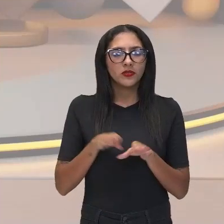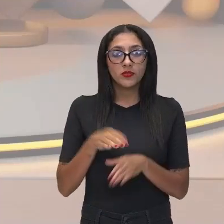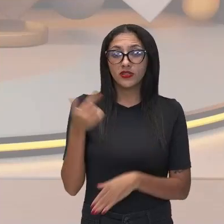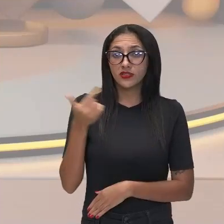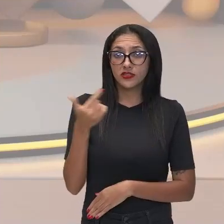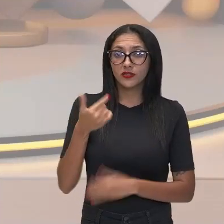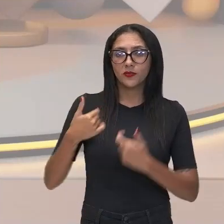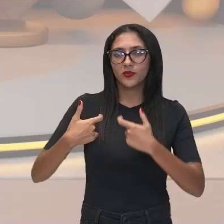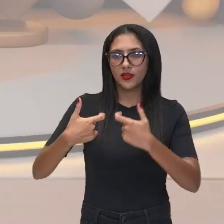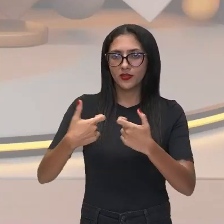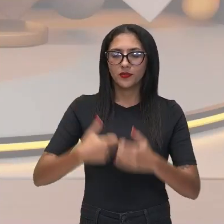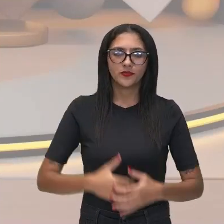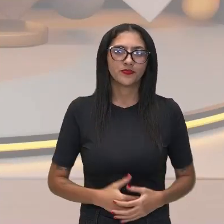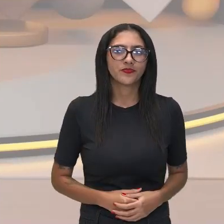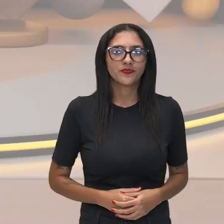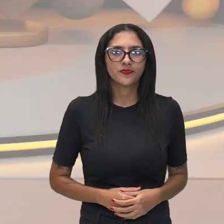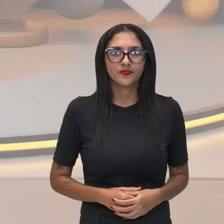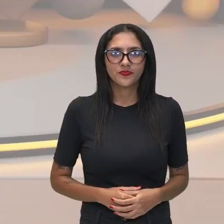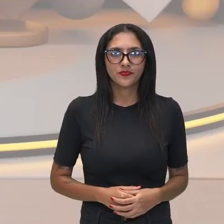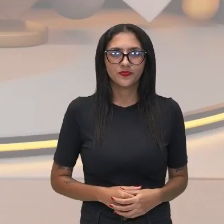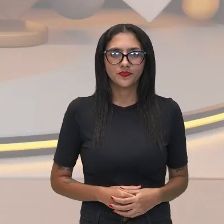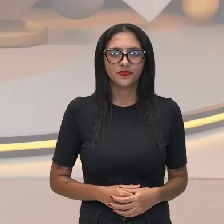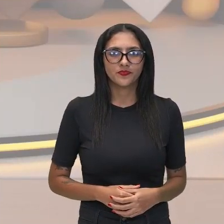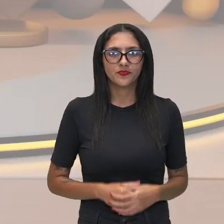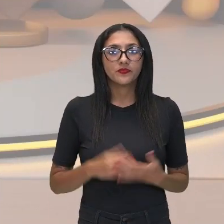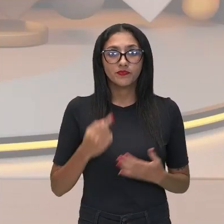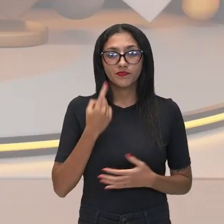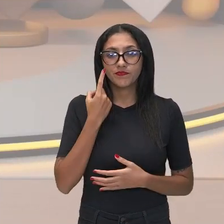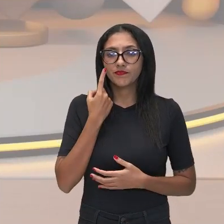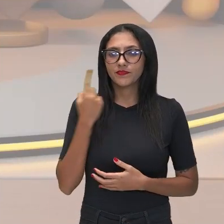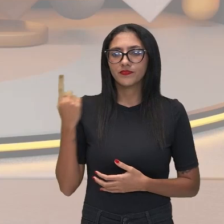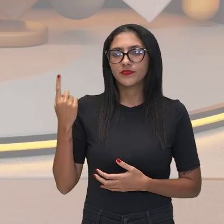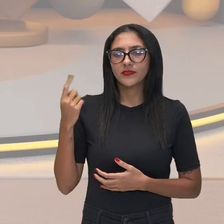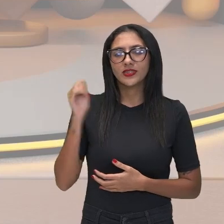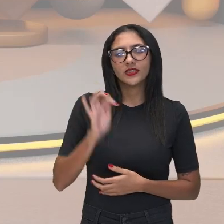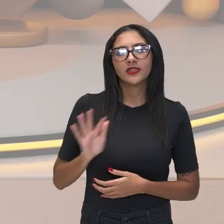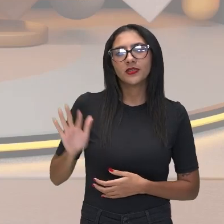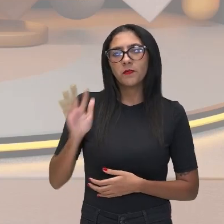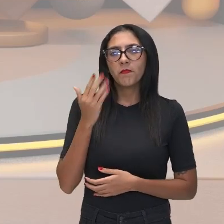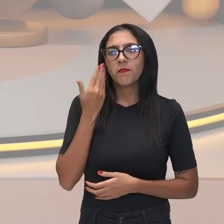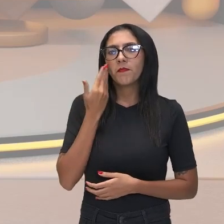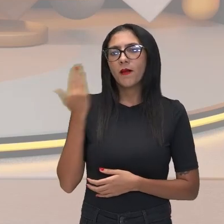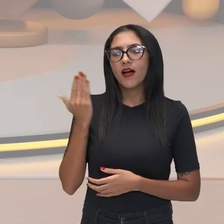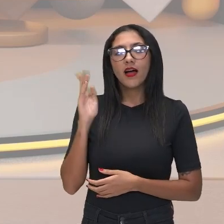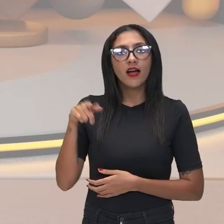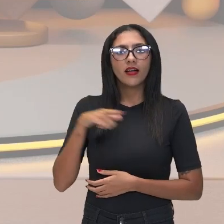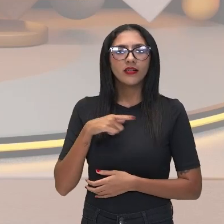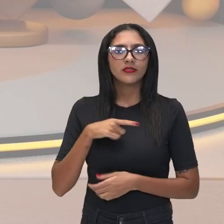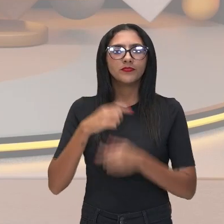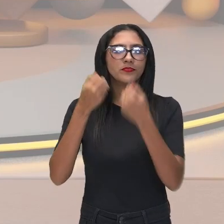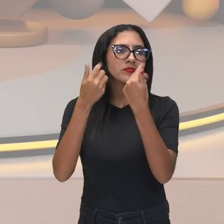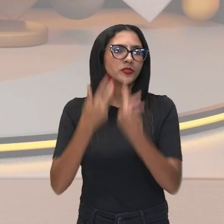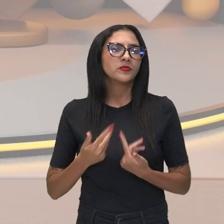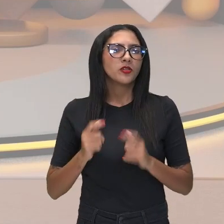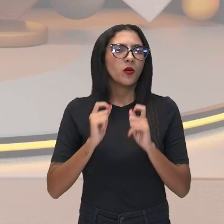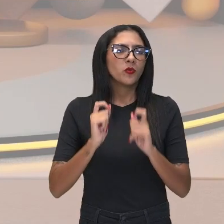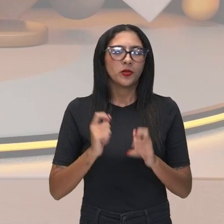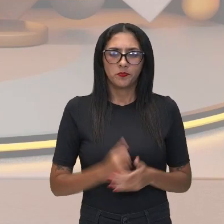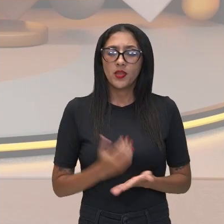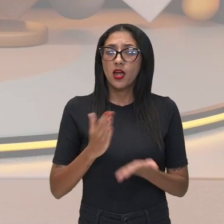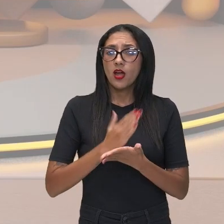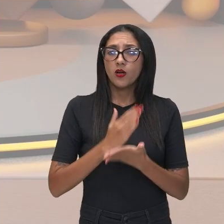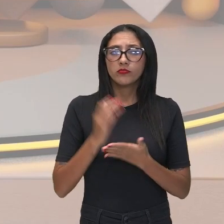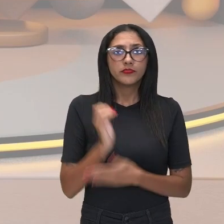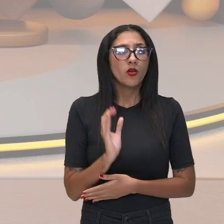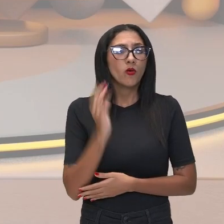Guerra Mundial. Tudo bem? Então, essas imagens que nós estamos vendo aqui dizem respeito lá a eventos